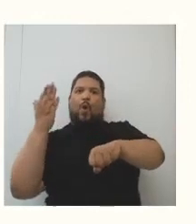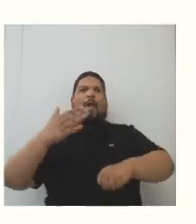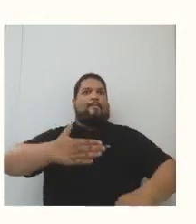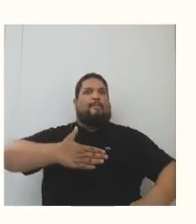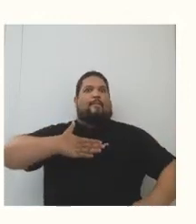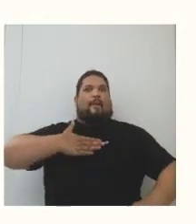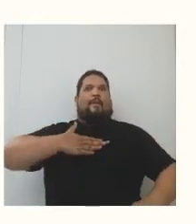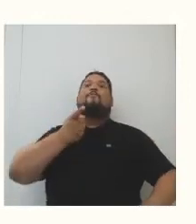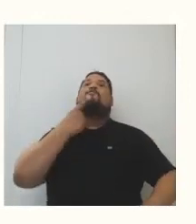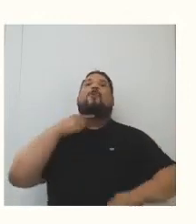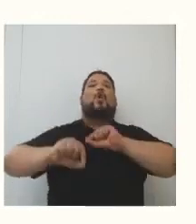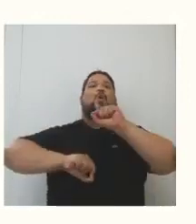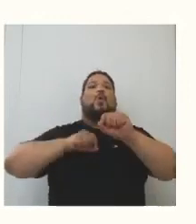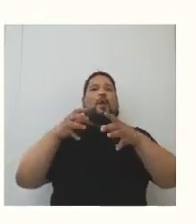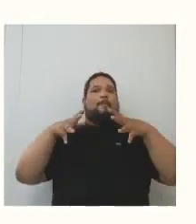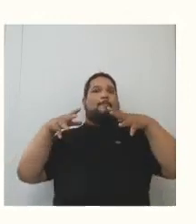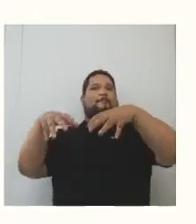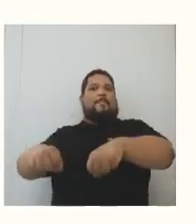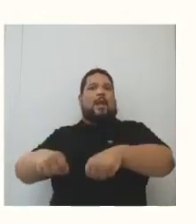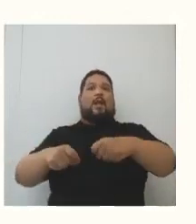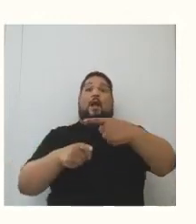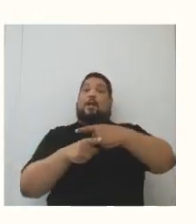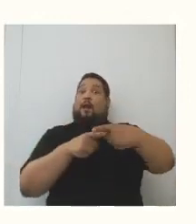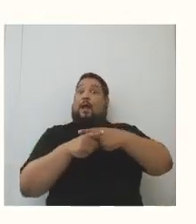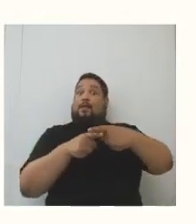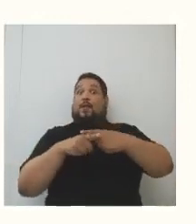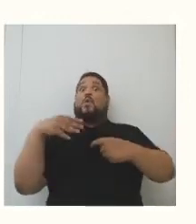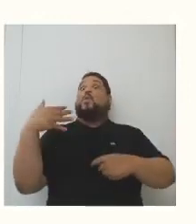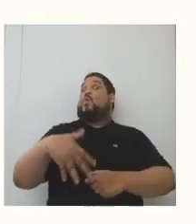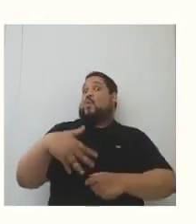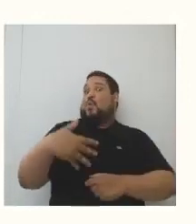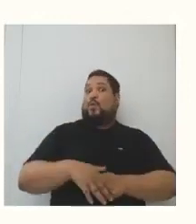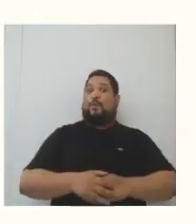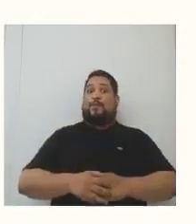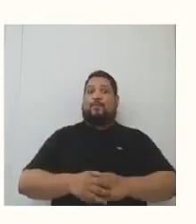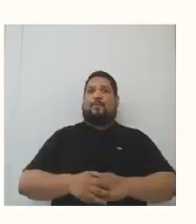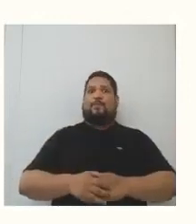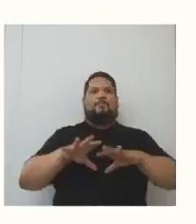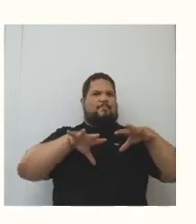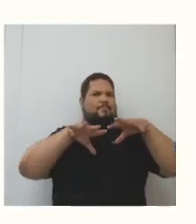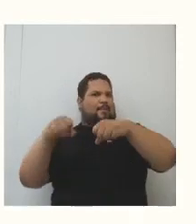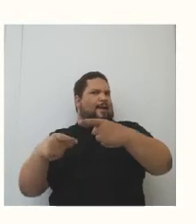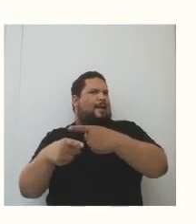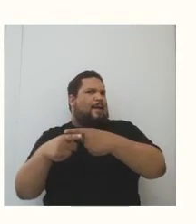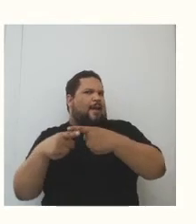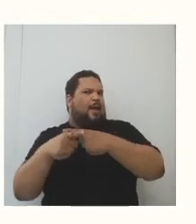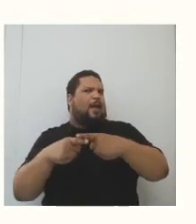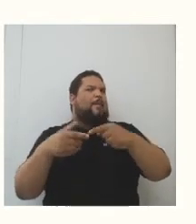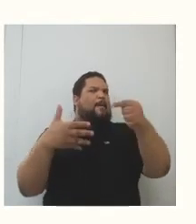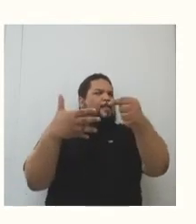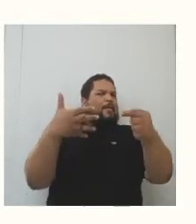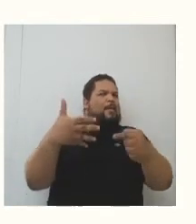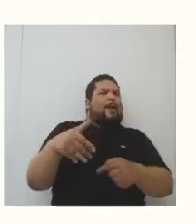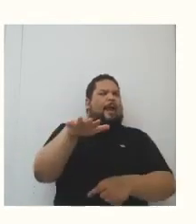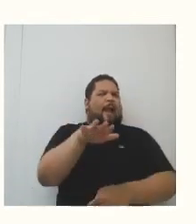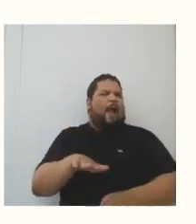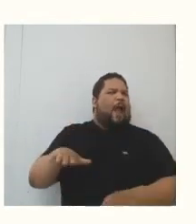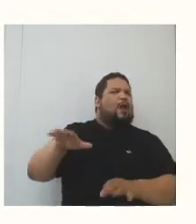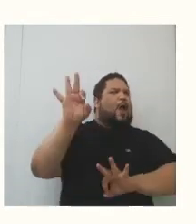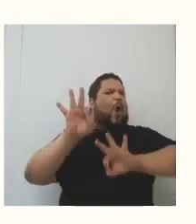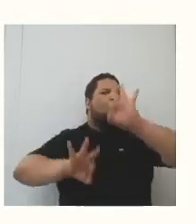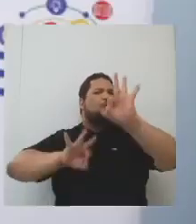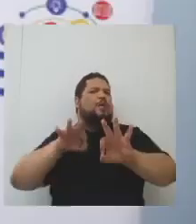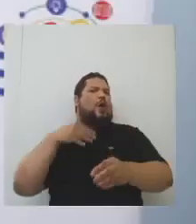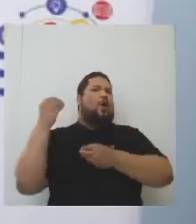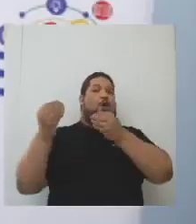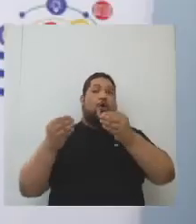decidiu invadir a Inglaterra. Mas aquilo que eu disse a vocês, vai invadir a Inglaterra. E quais são as condições geográficas dessa Inglaterra? A Inglaterra